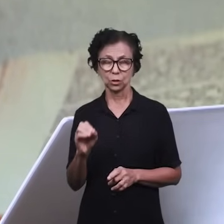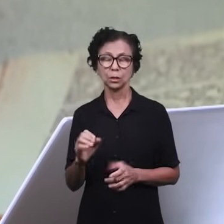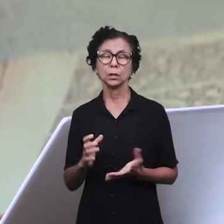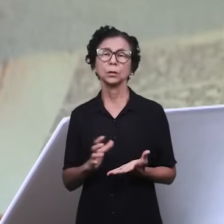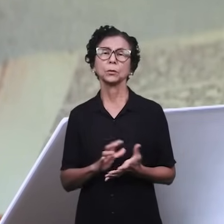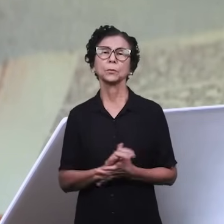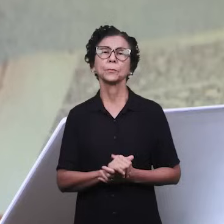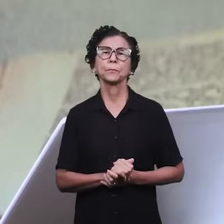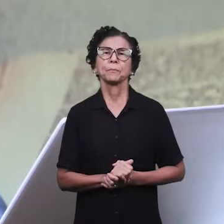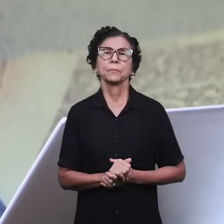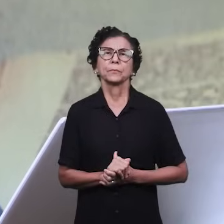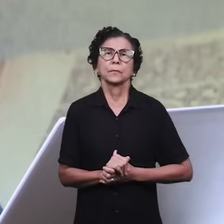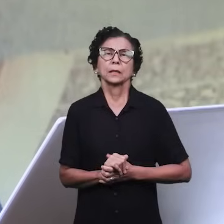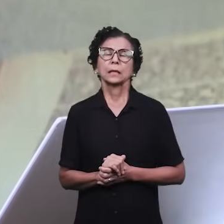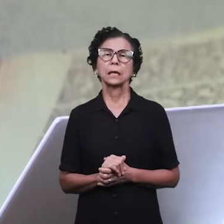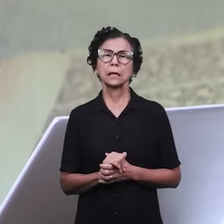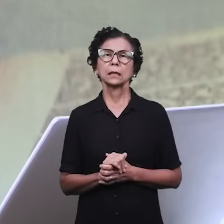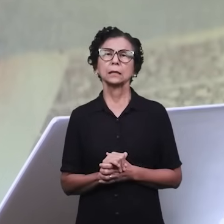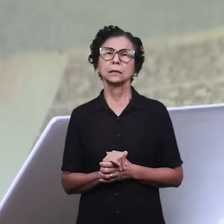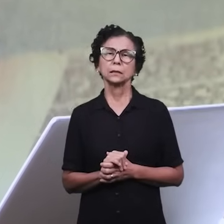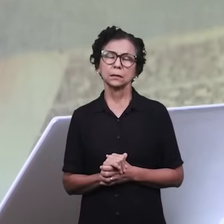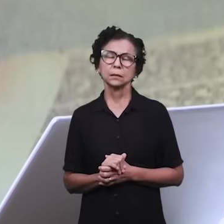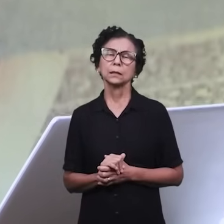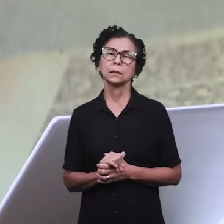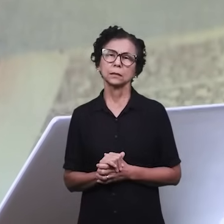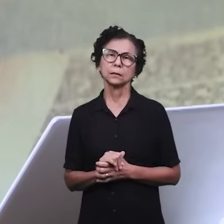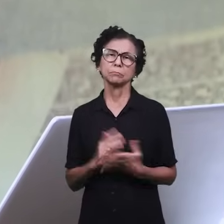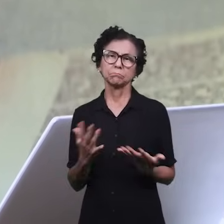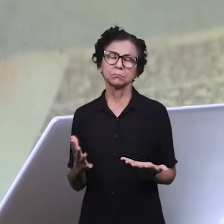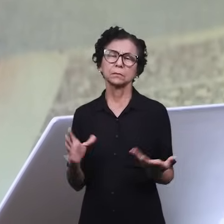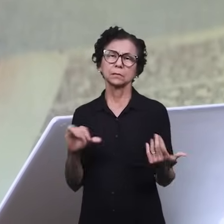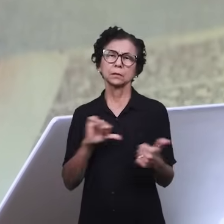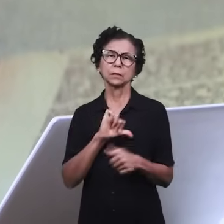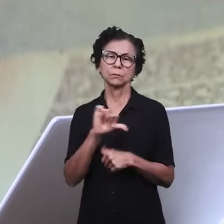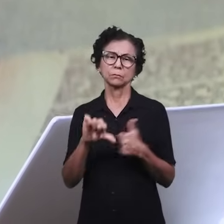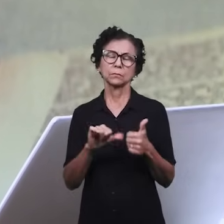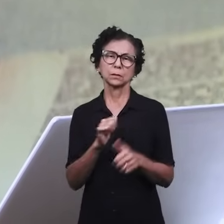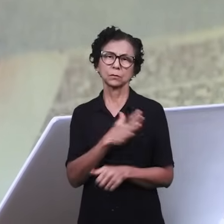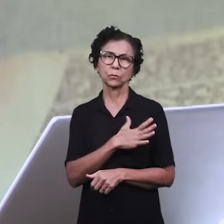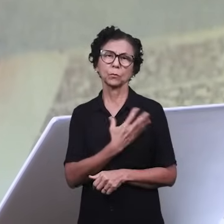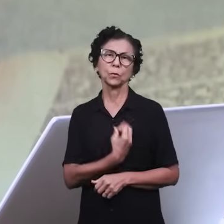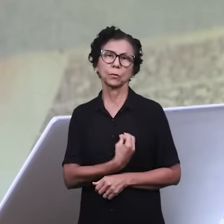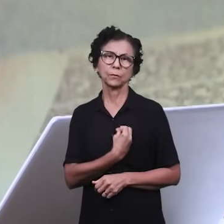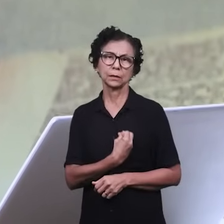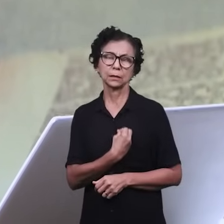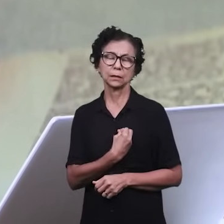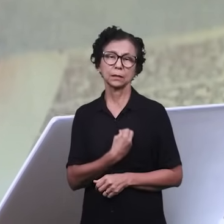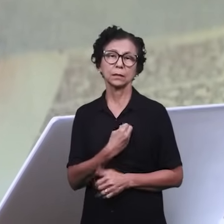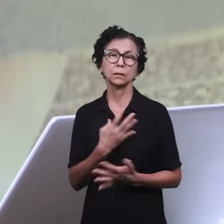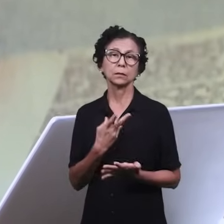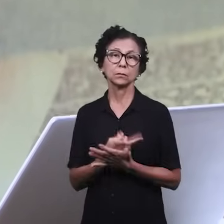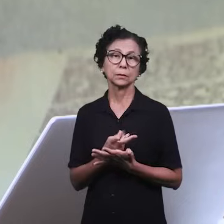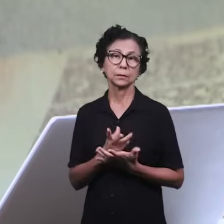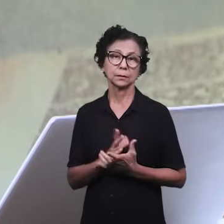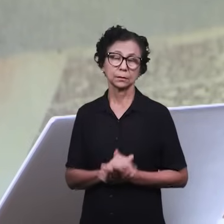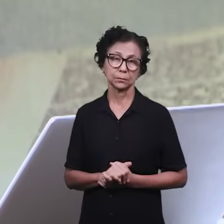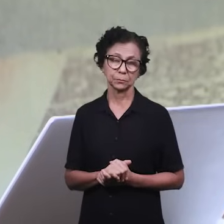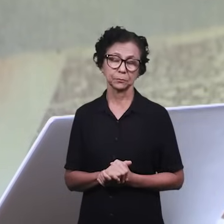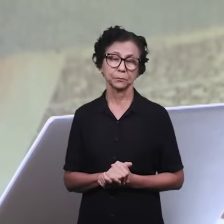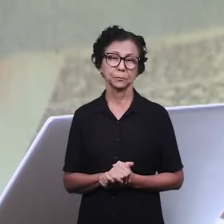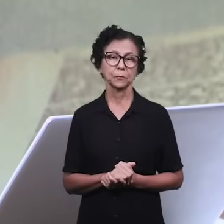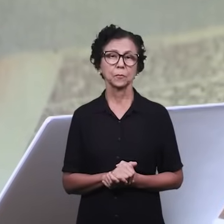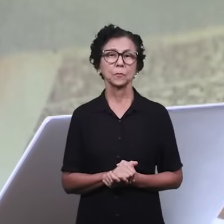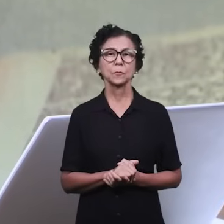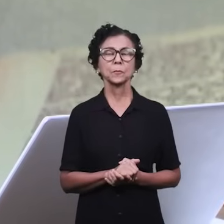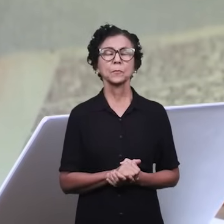experiência com aquele bispo Ambrósio, né, que trouxe a palavra para ele, se converteu, tudo ali. E o que aconteceu?